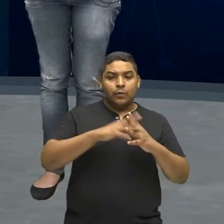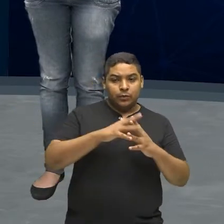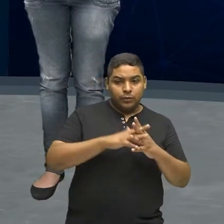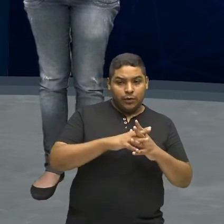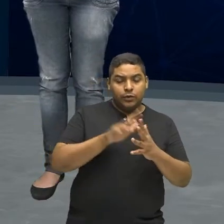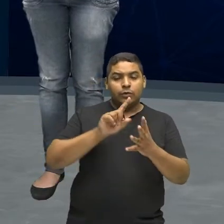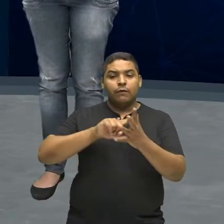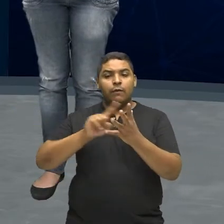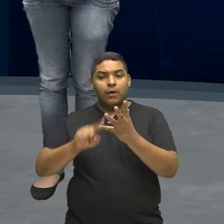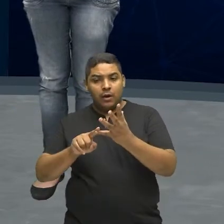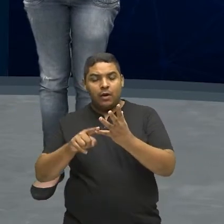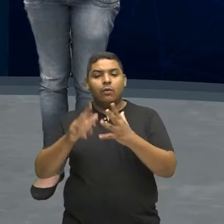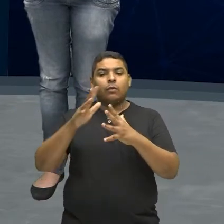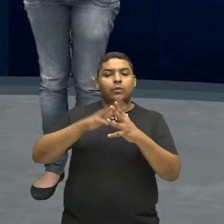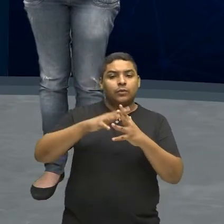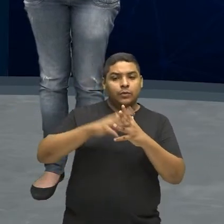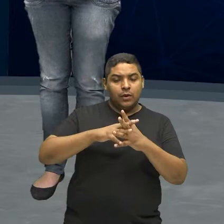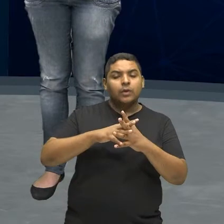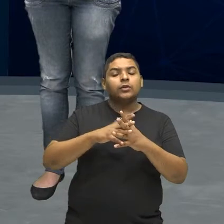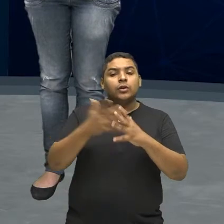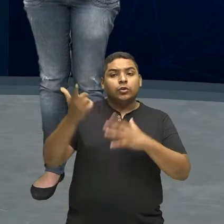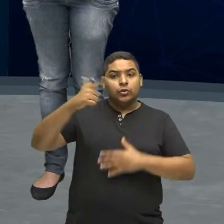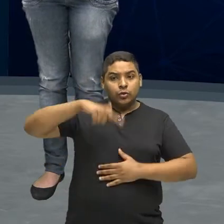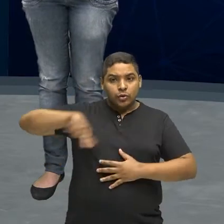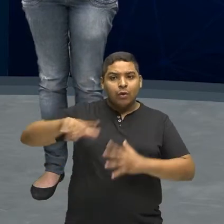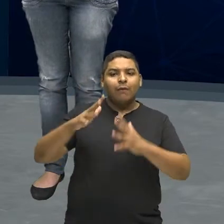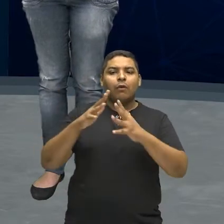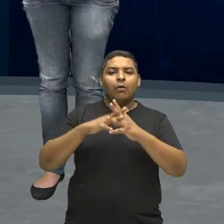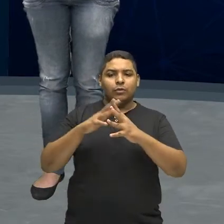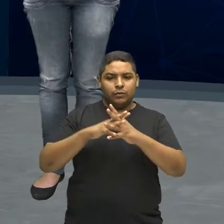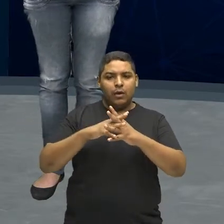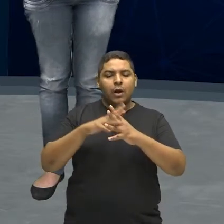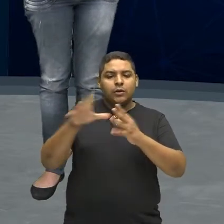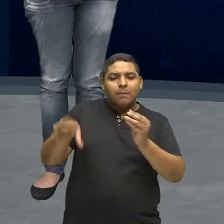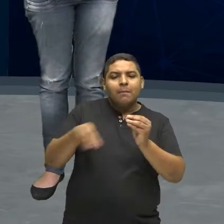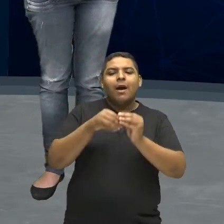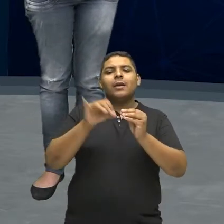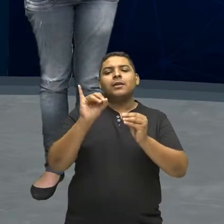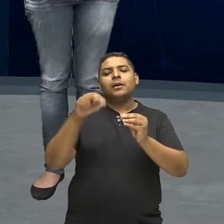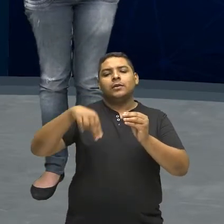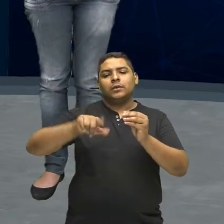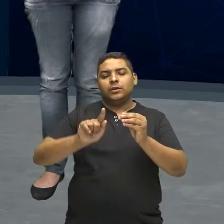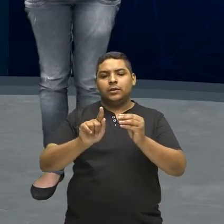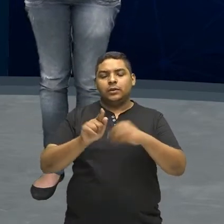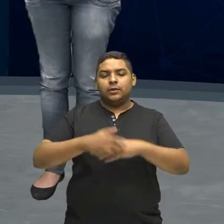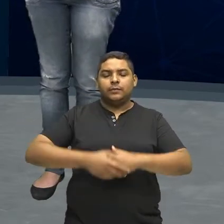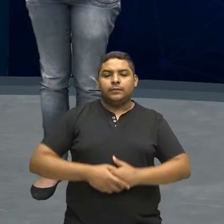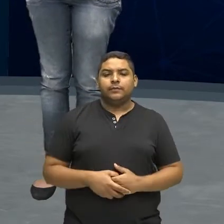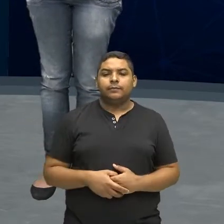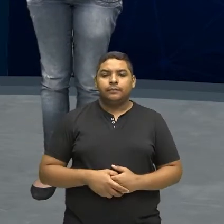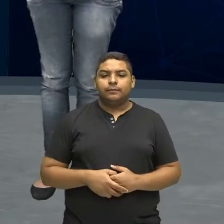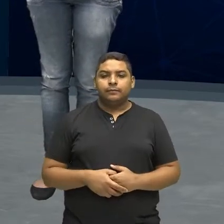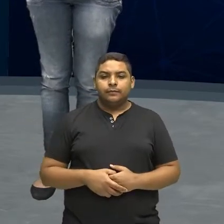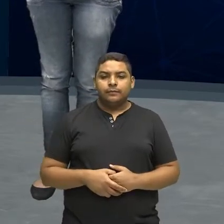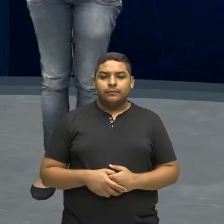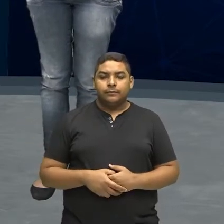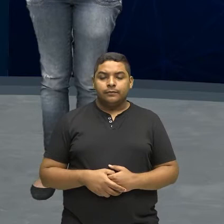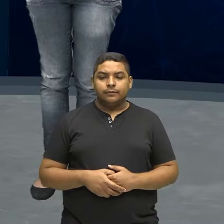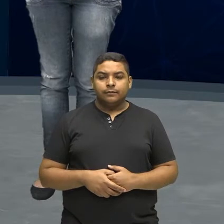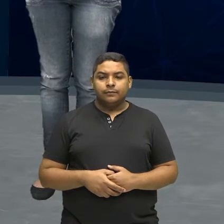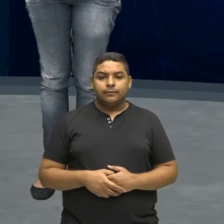repito a última letra, que é o consoante N, e acrescento o NG. Running, correndo. Tudo bem?